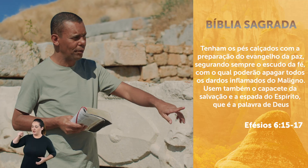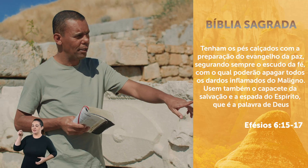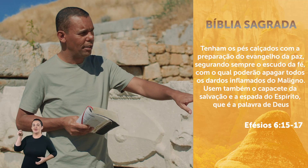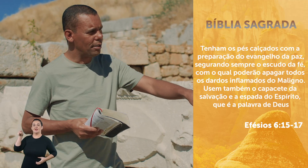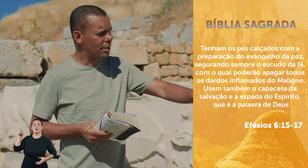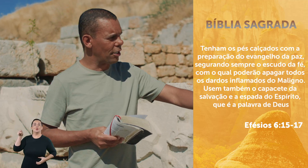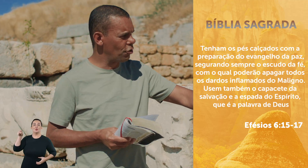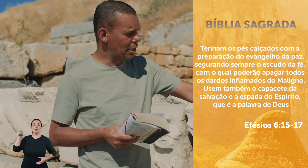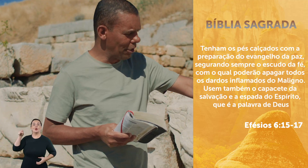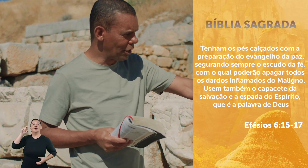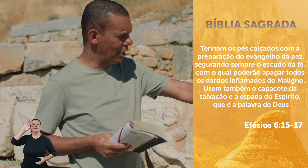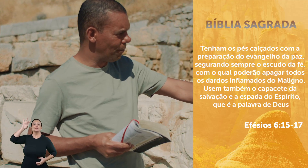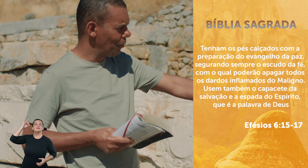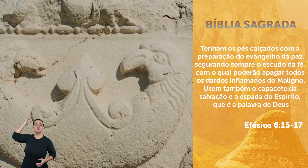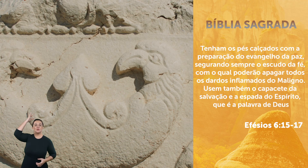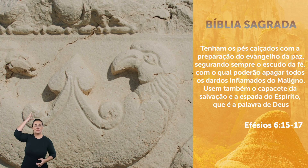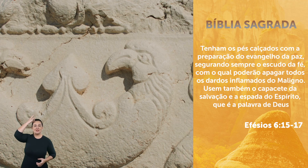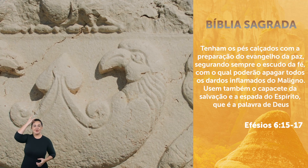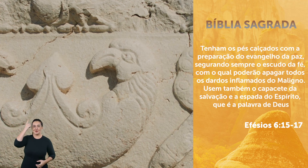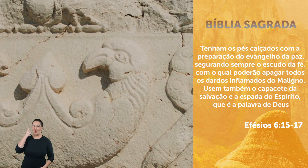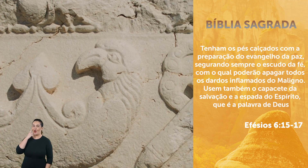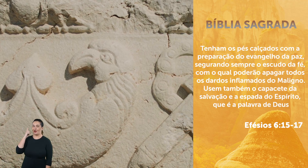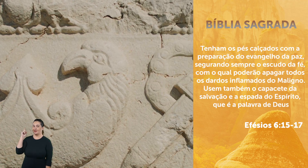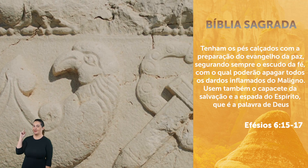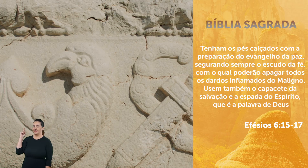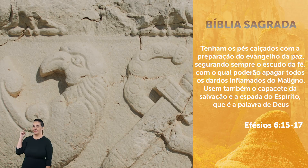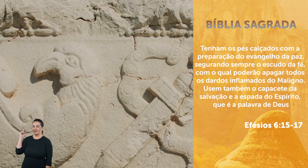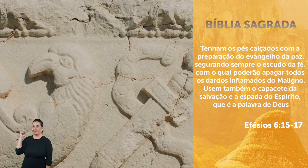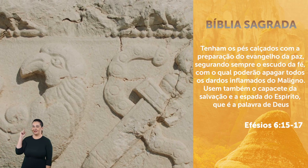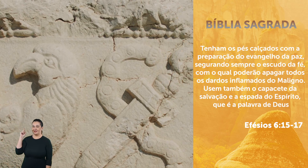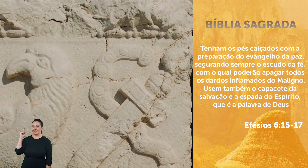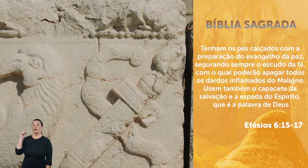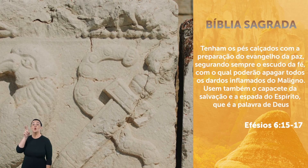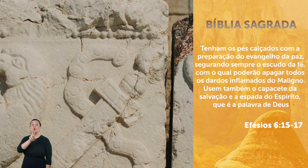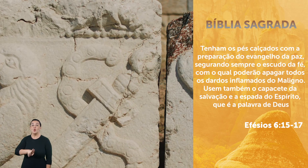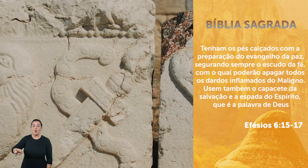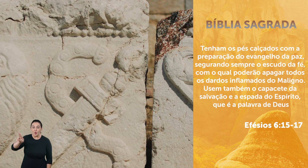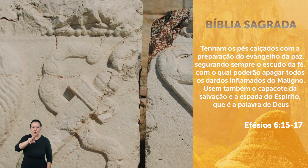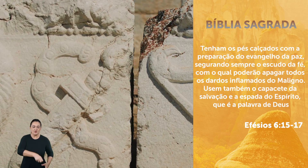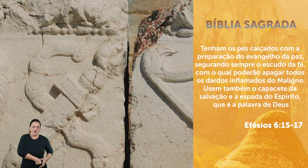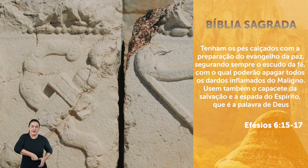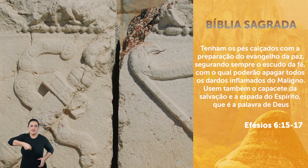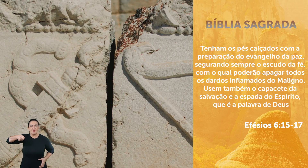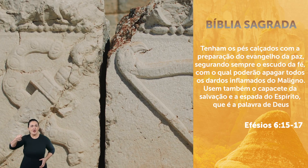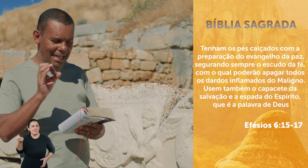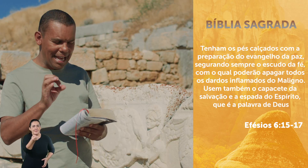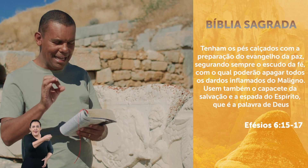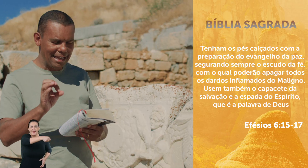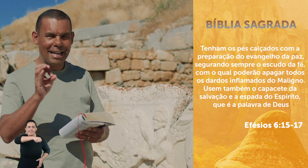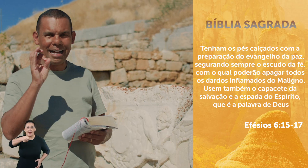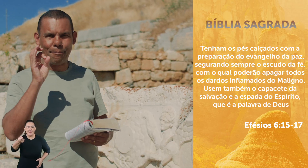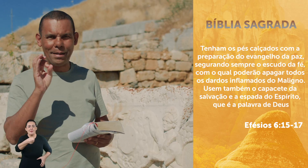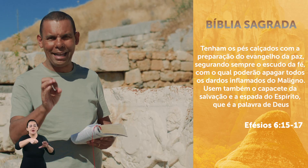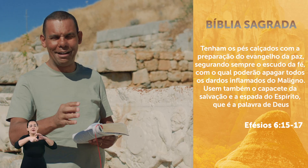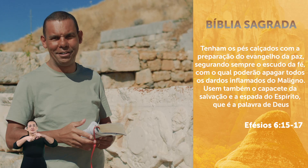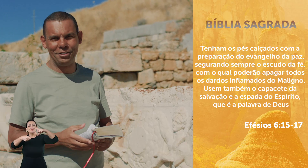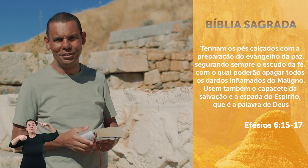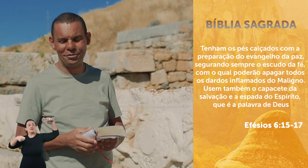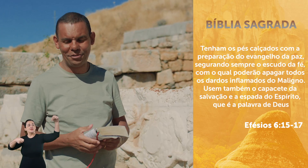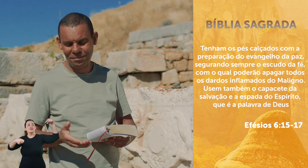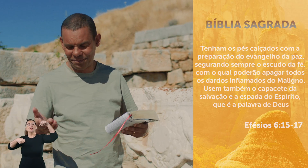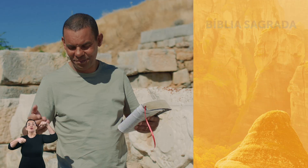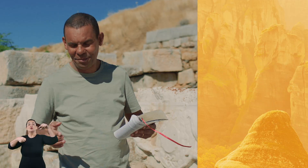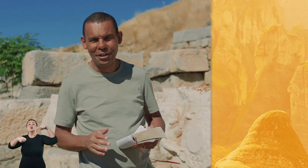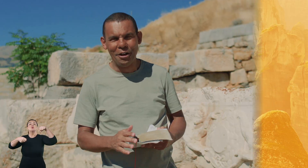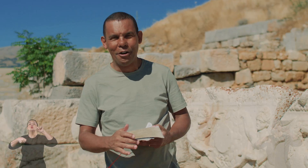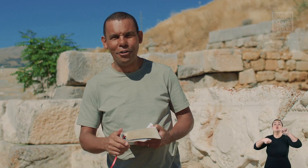espada? Está justamente aqui. Usem também a espada do Espírito, que é a palavra de